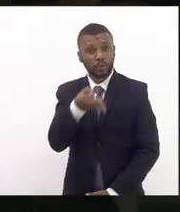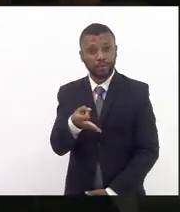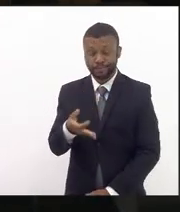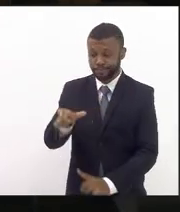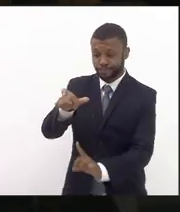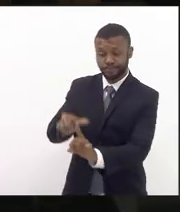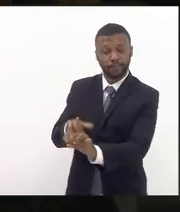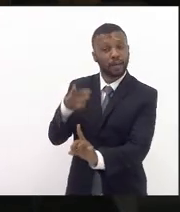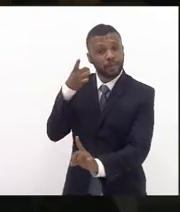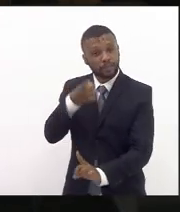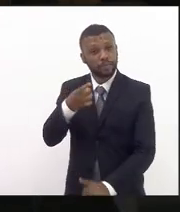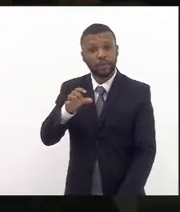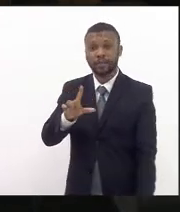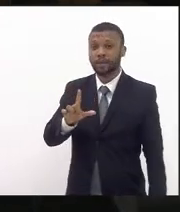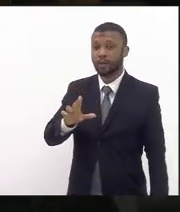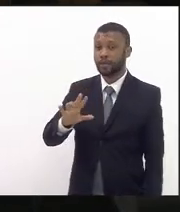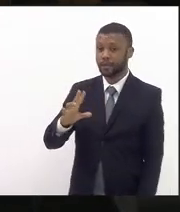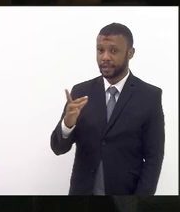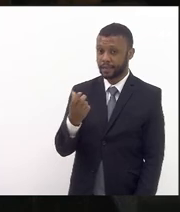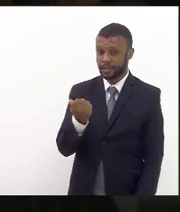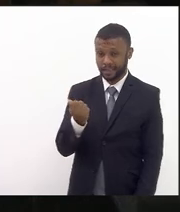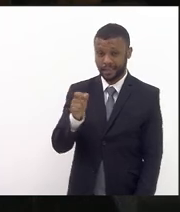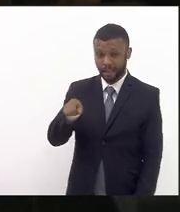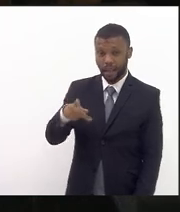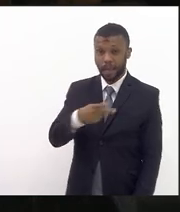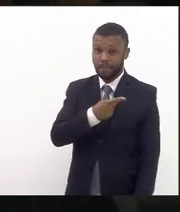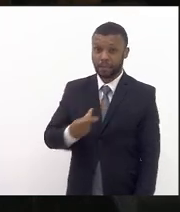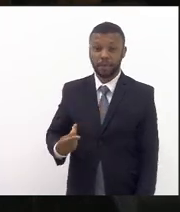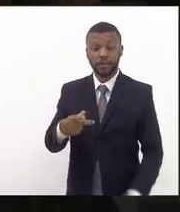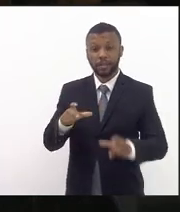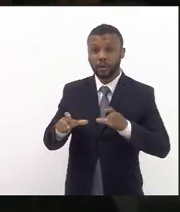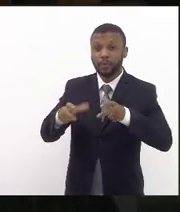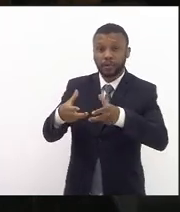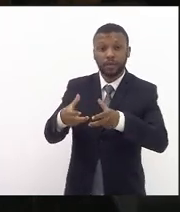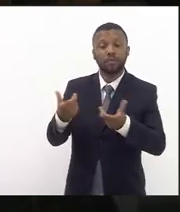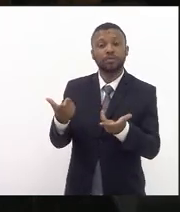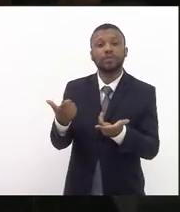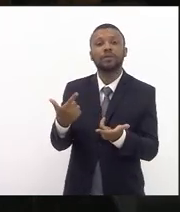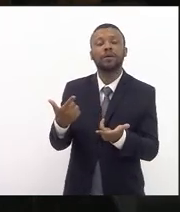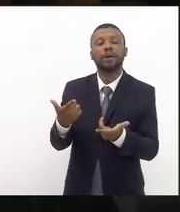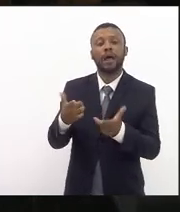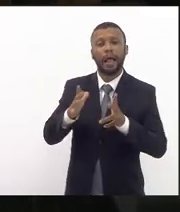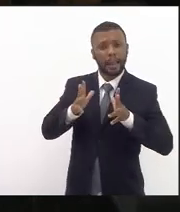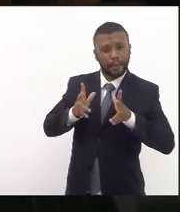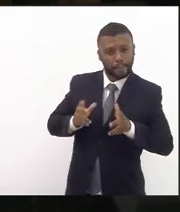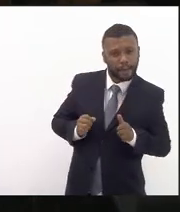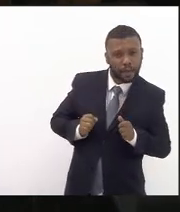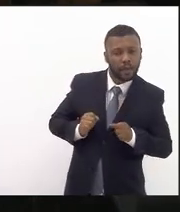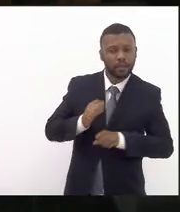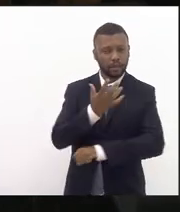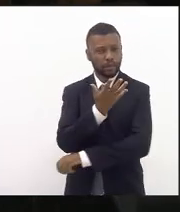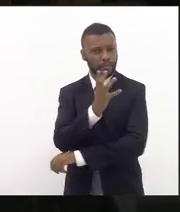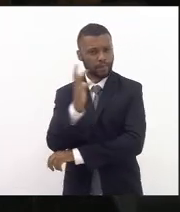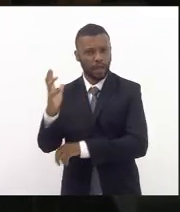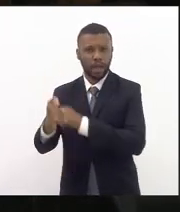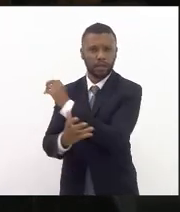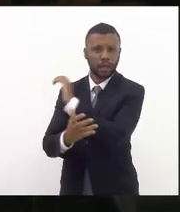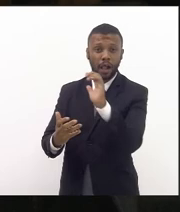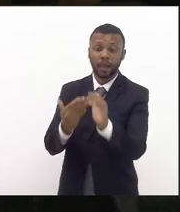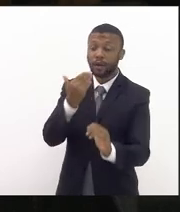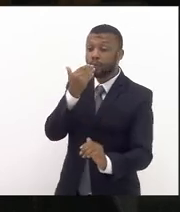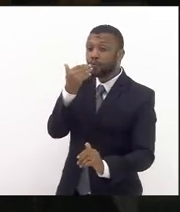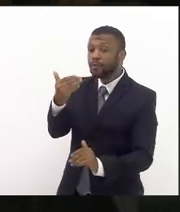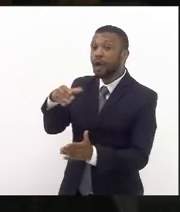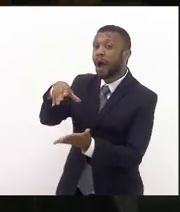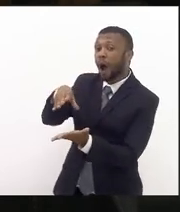Comissão de Saneamento Ambiental, que possa requerer ao INEA a cópia das atas das